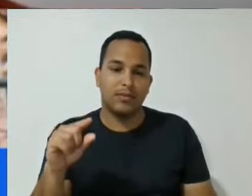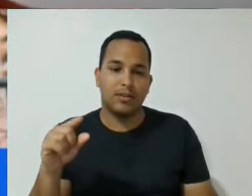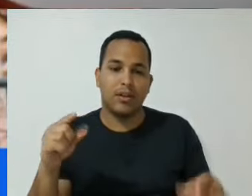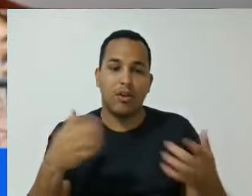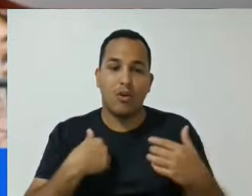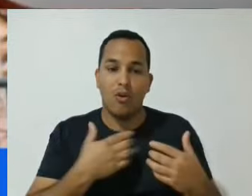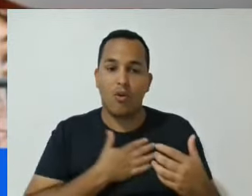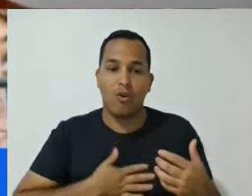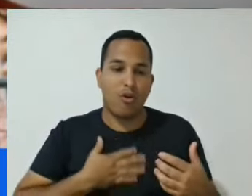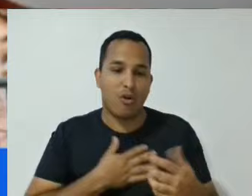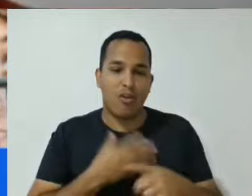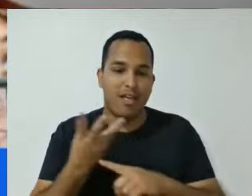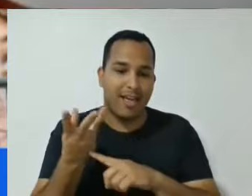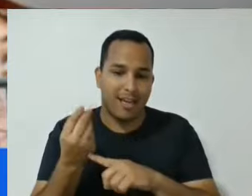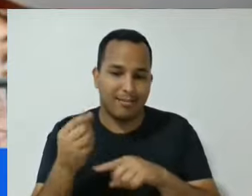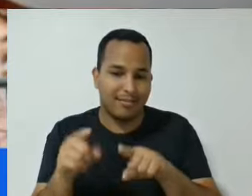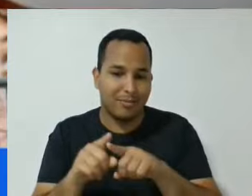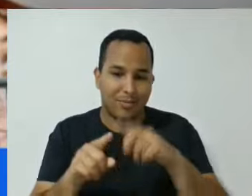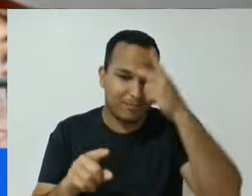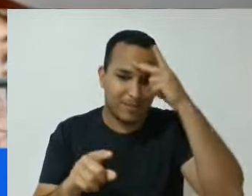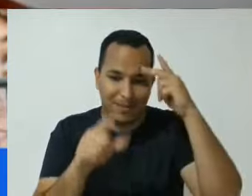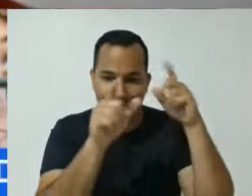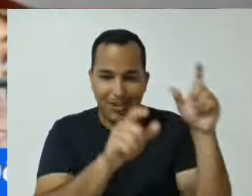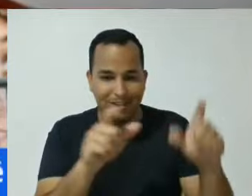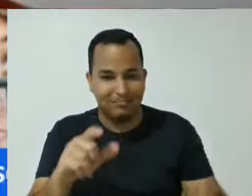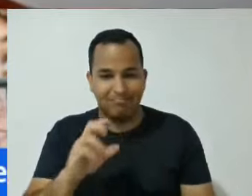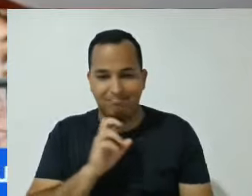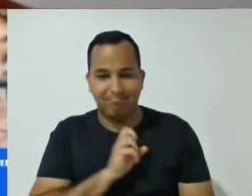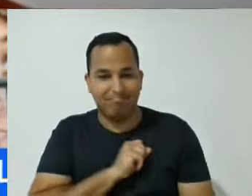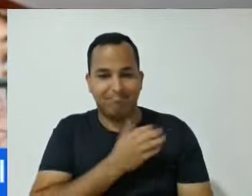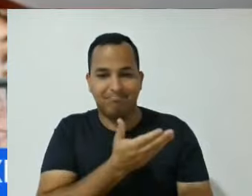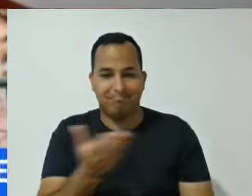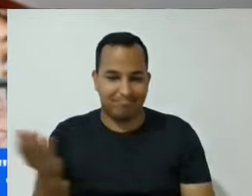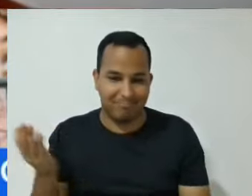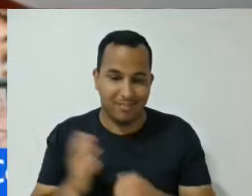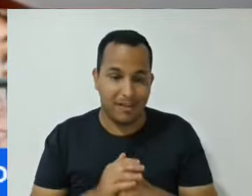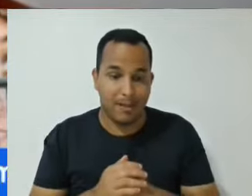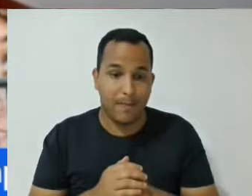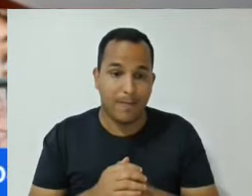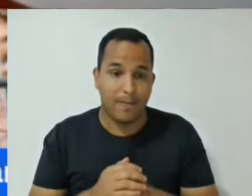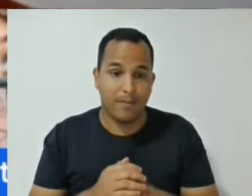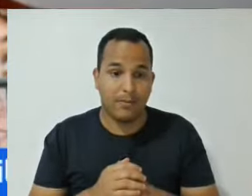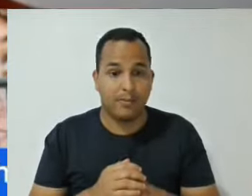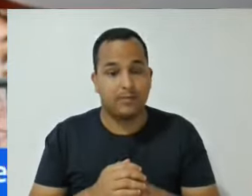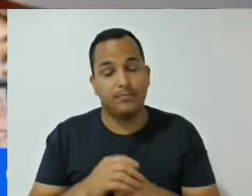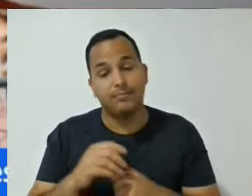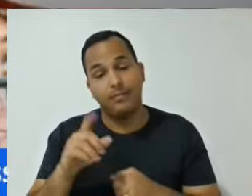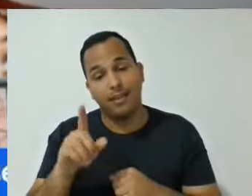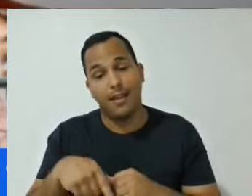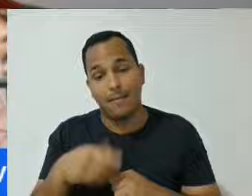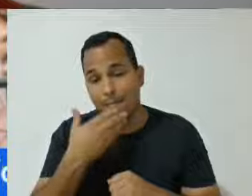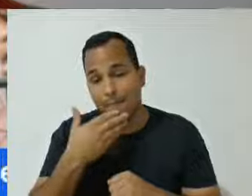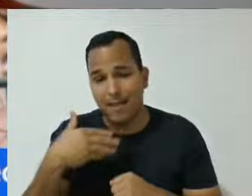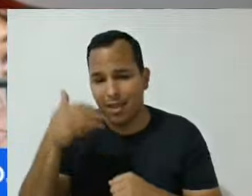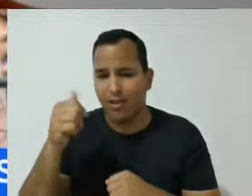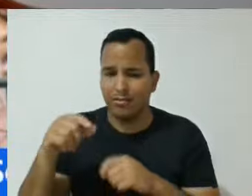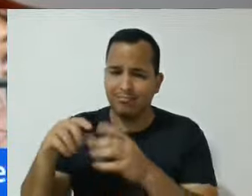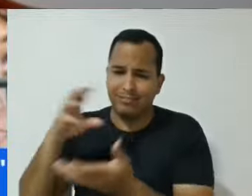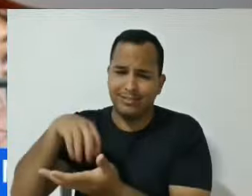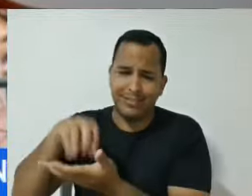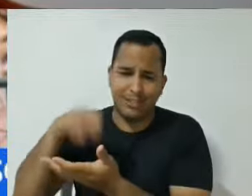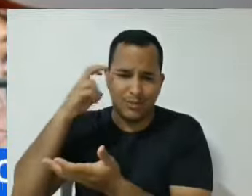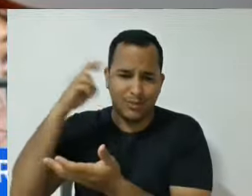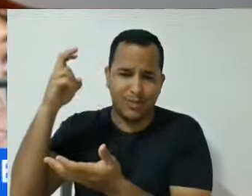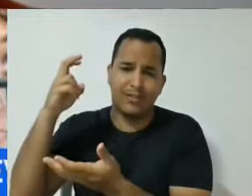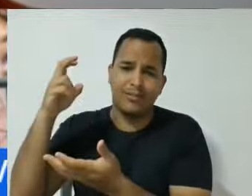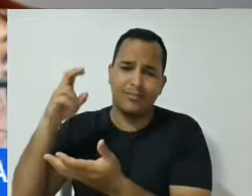de gente, a história é essa, né? E não poderia ser melhor, né, trabalhar no Centro Cultural São Bernardo, que a gente